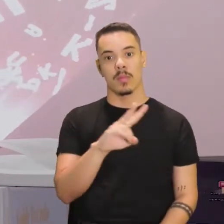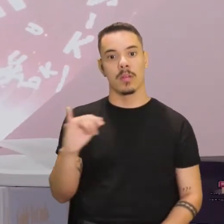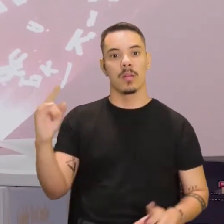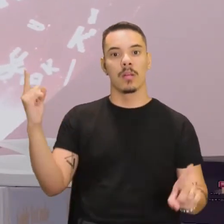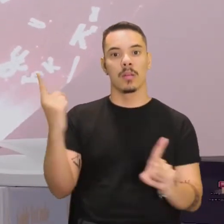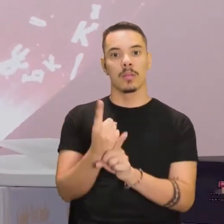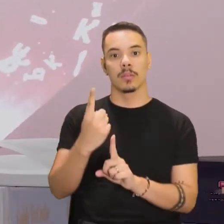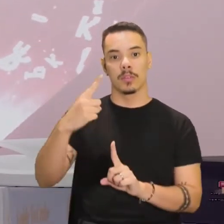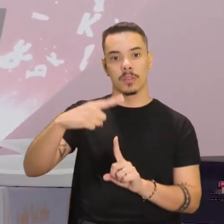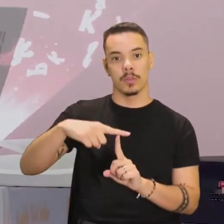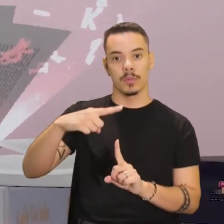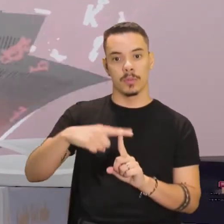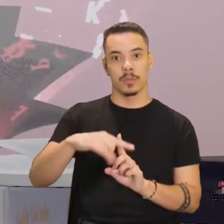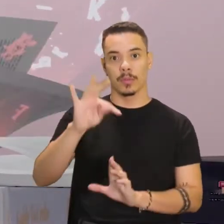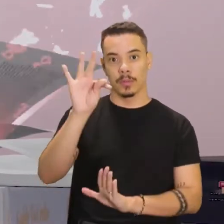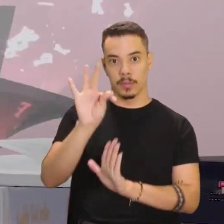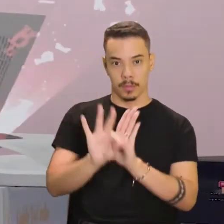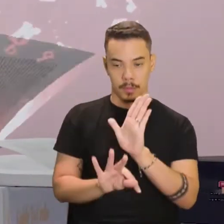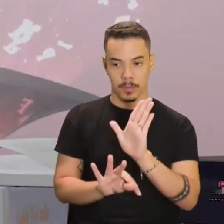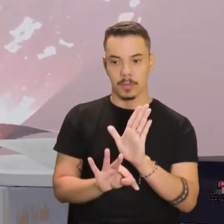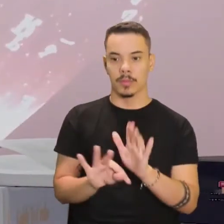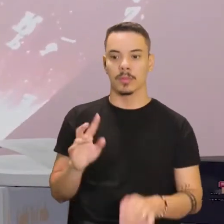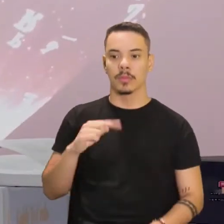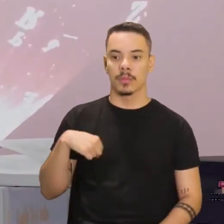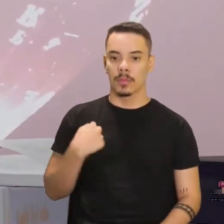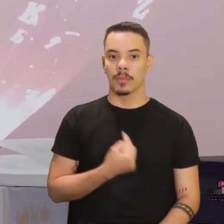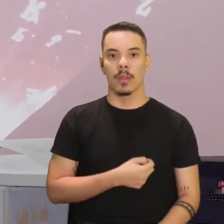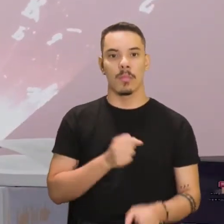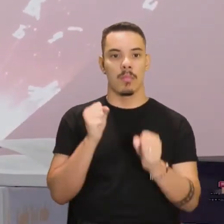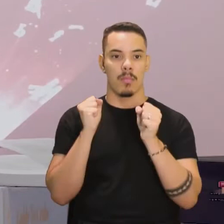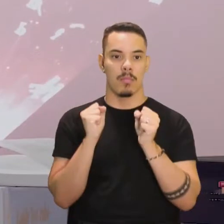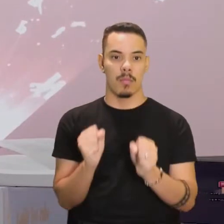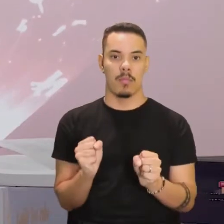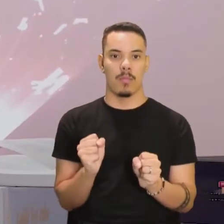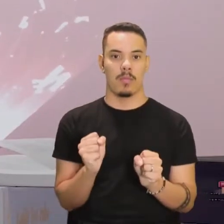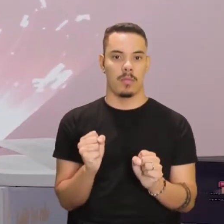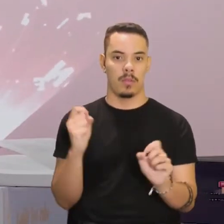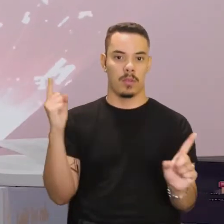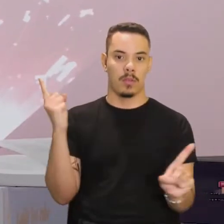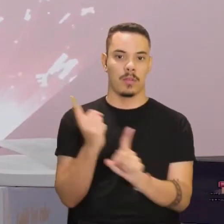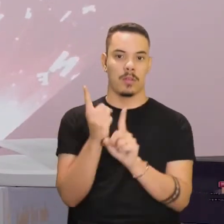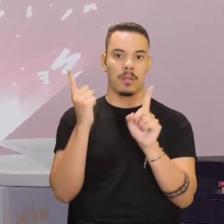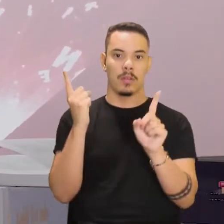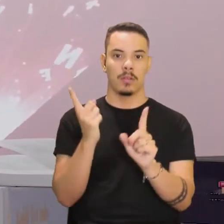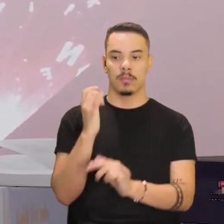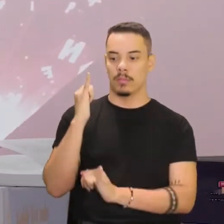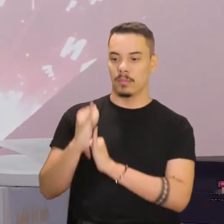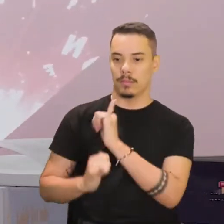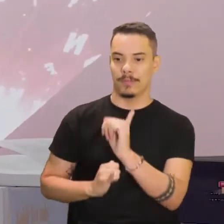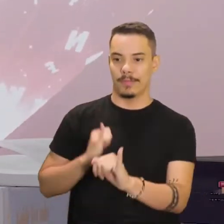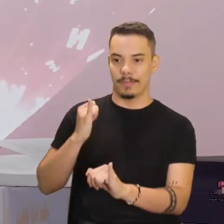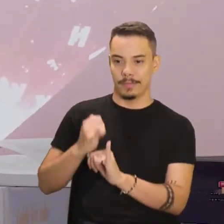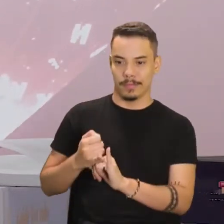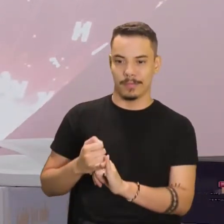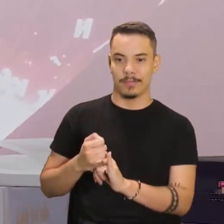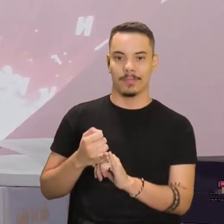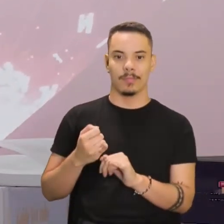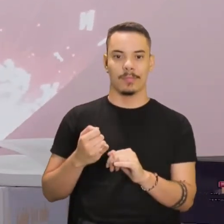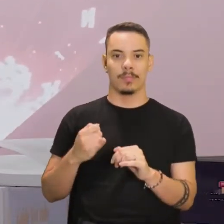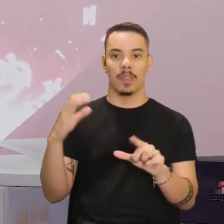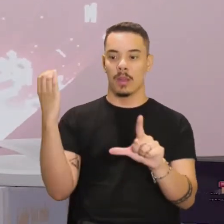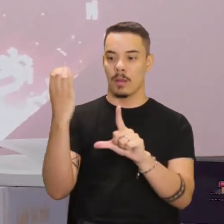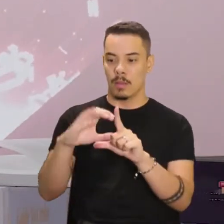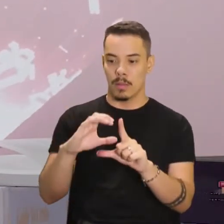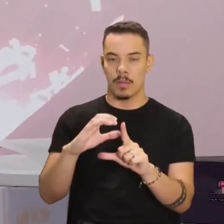de texto tá a gente pode encontrar na internet em blogs